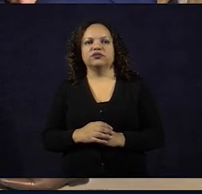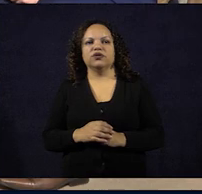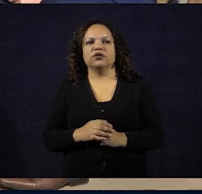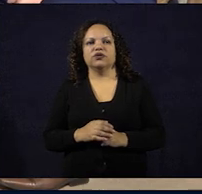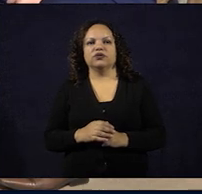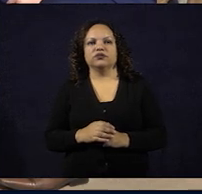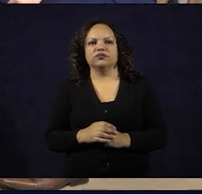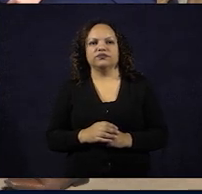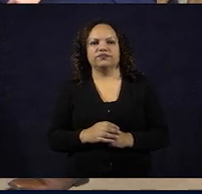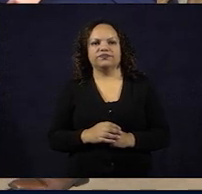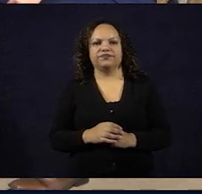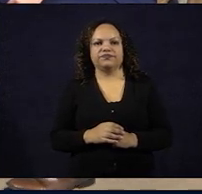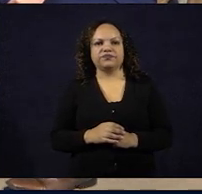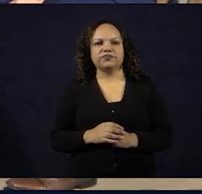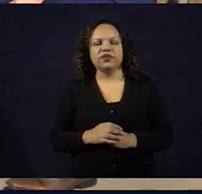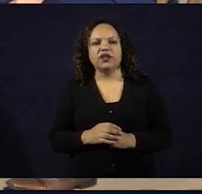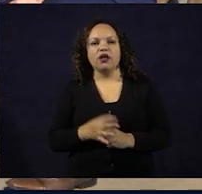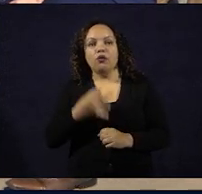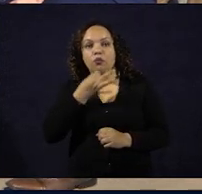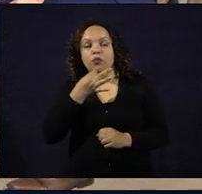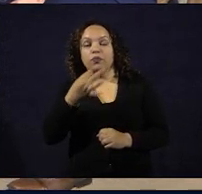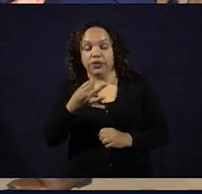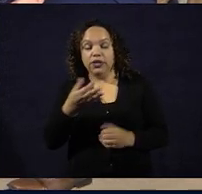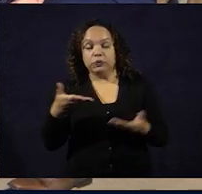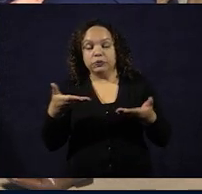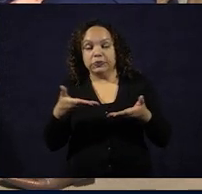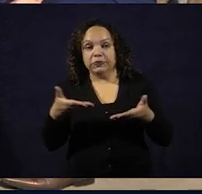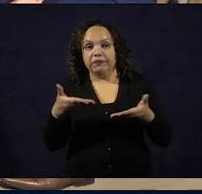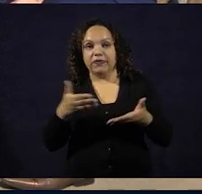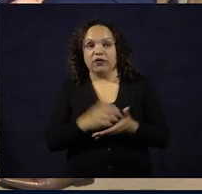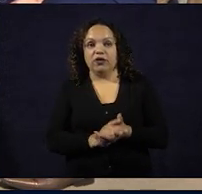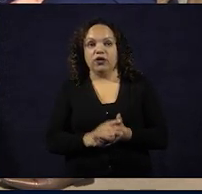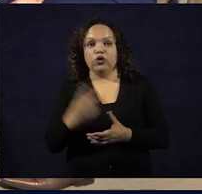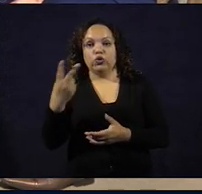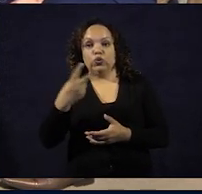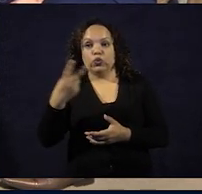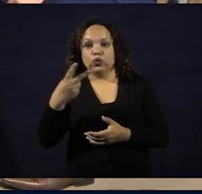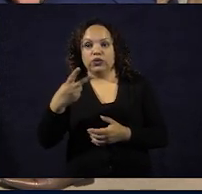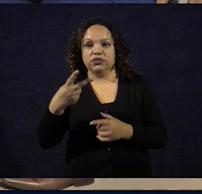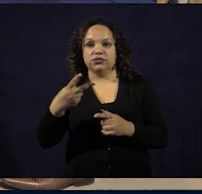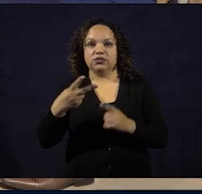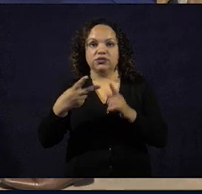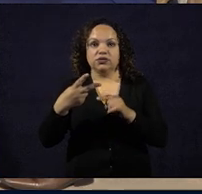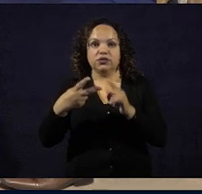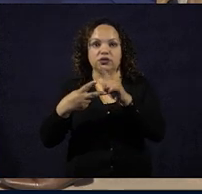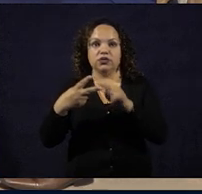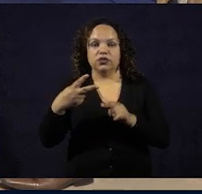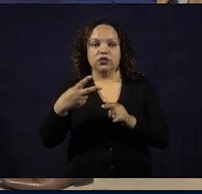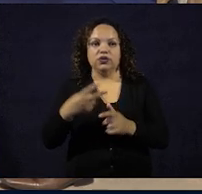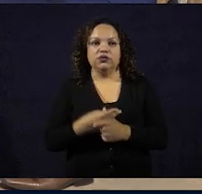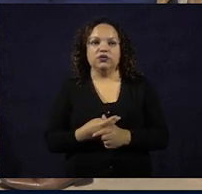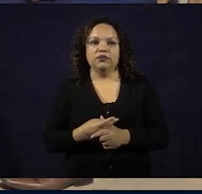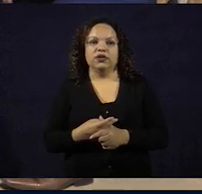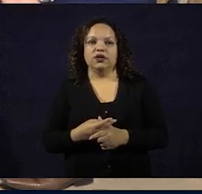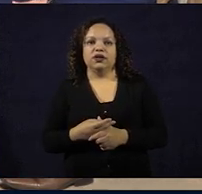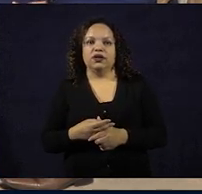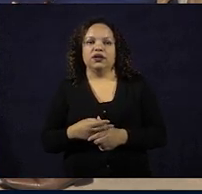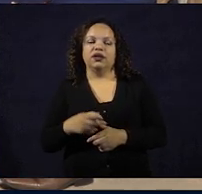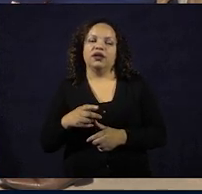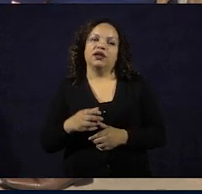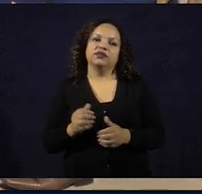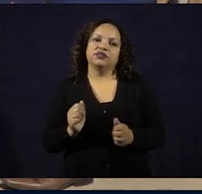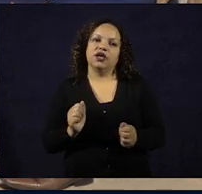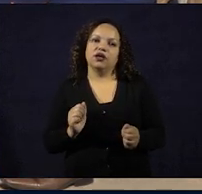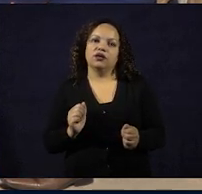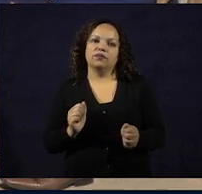Maria Eu até queria complementar com duas coisas assim que para quem tá nessa esteira do